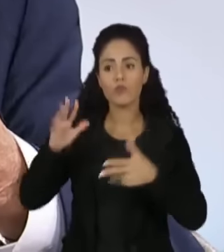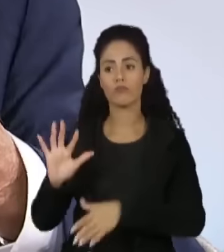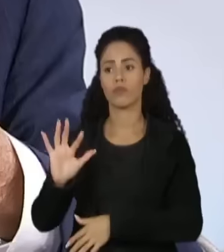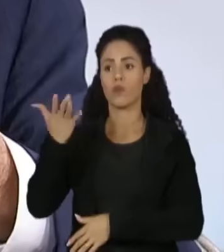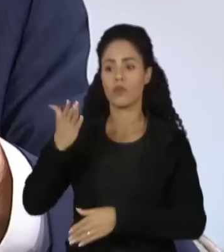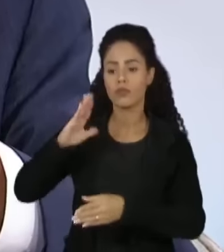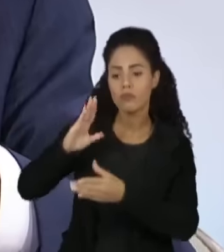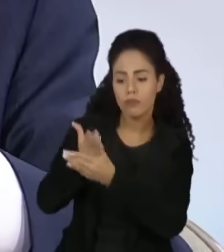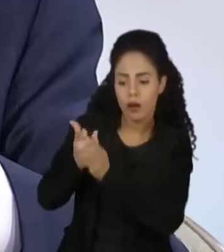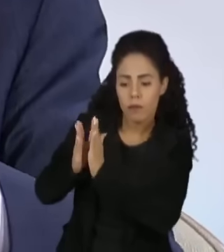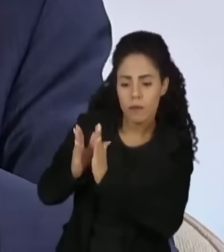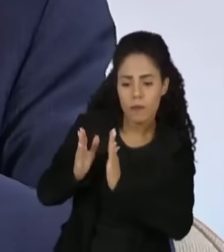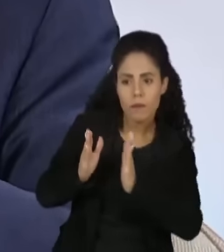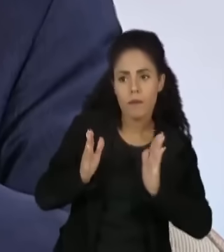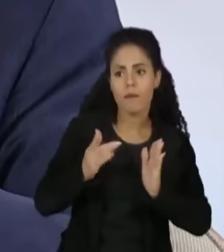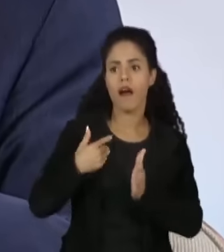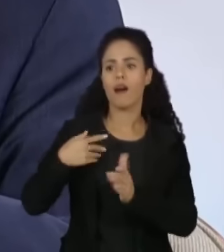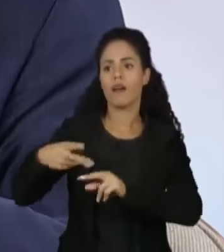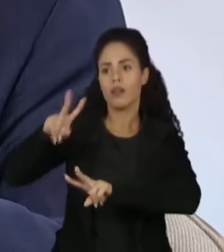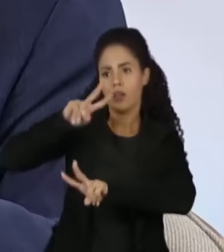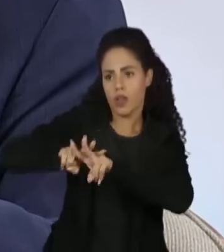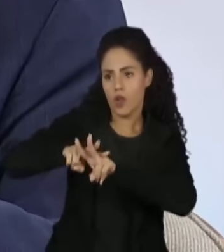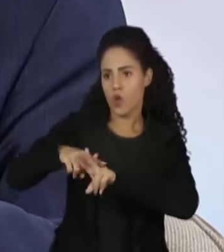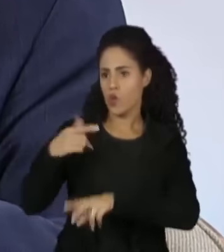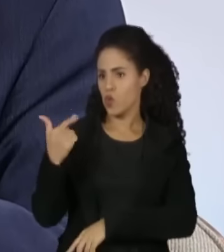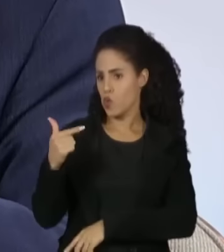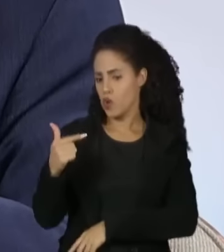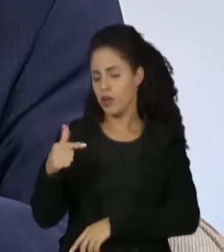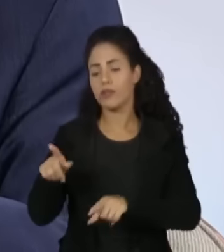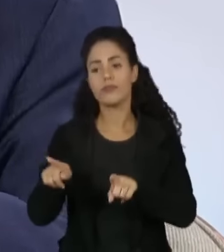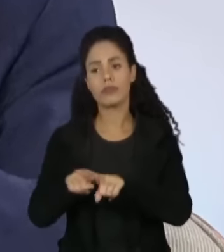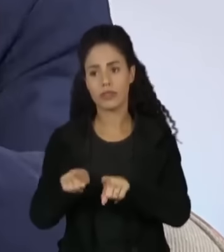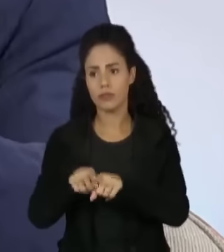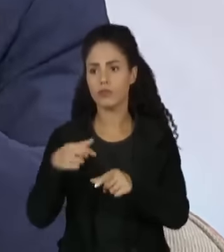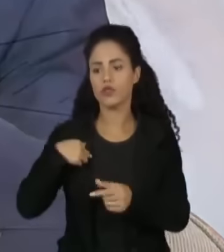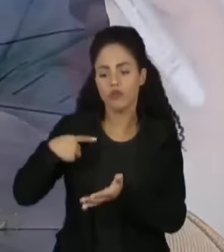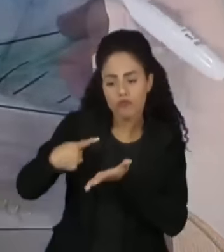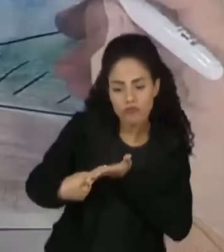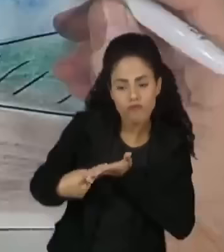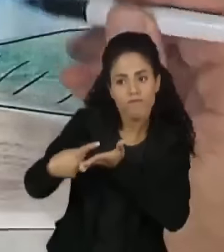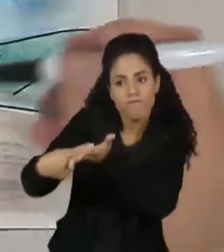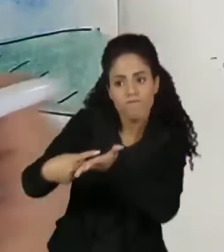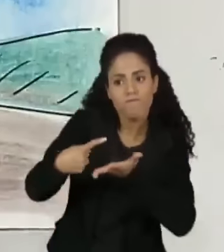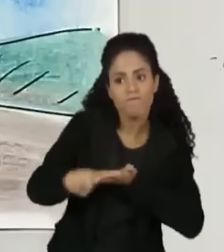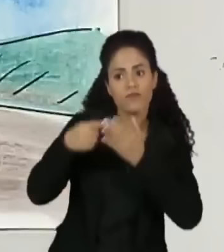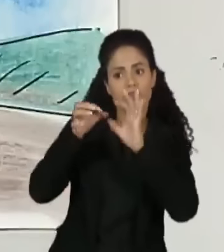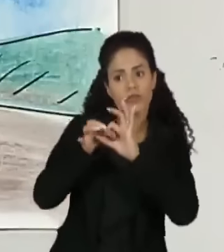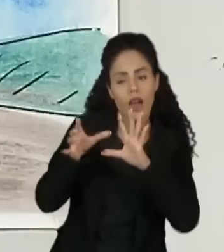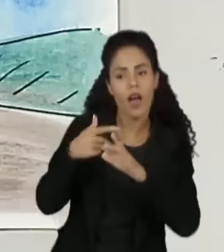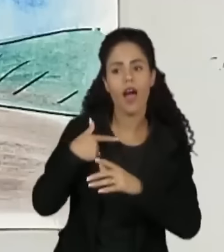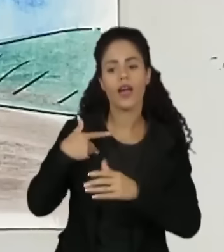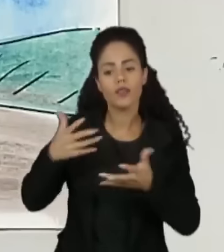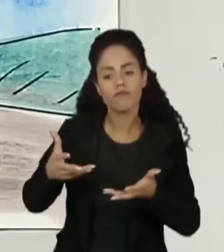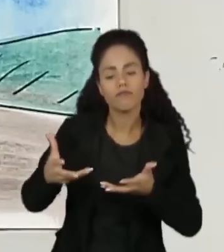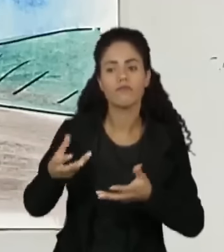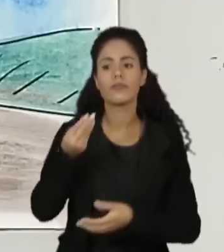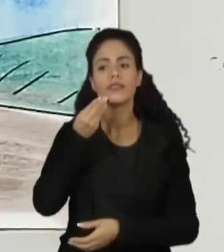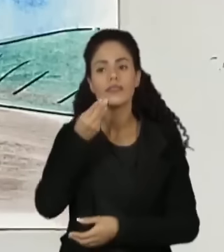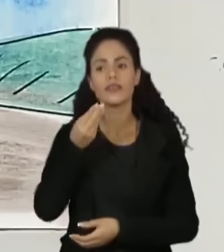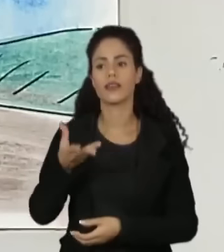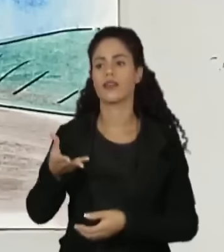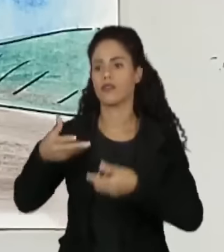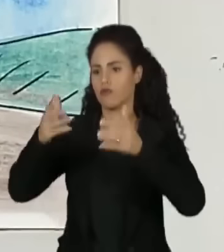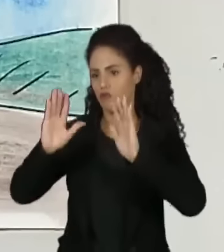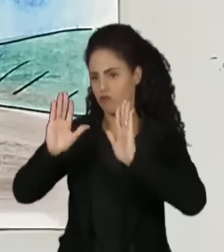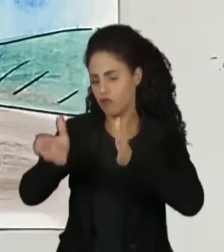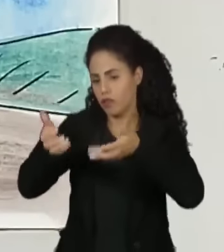revogações, não propriamente de prisões, mas de acordos de leniência, de colaboração, como respondia